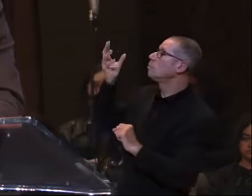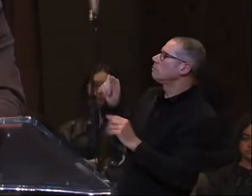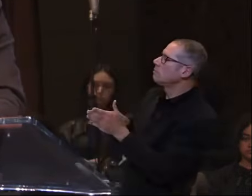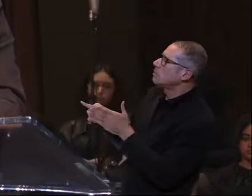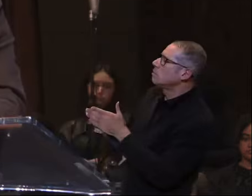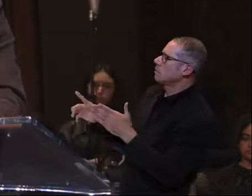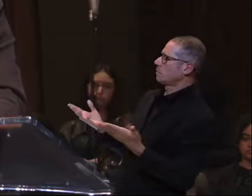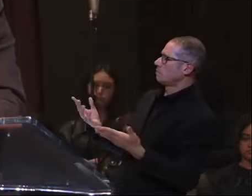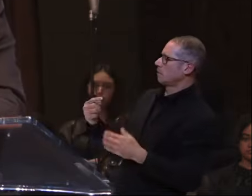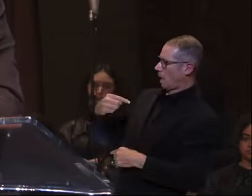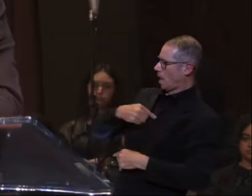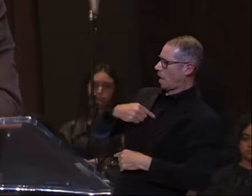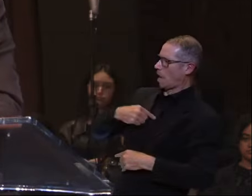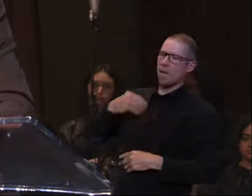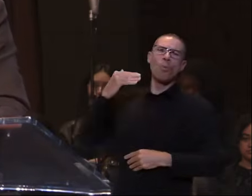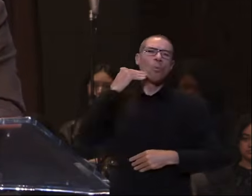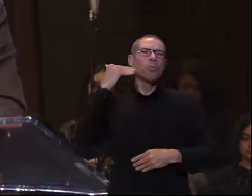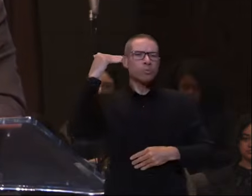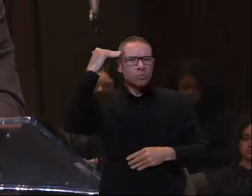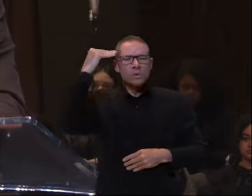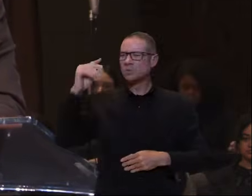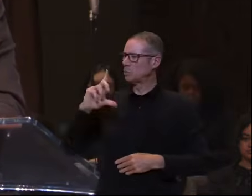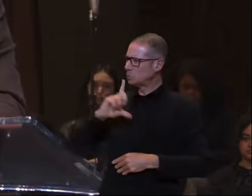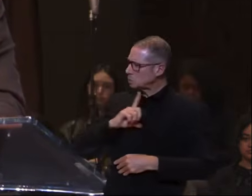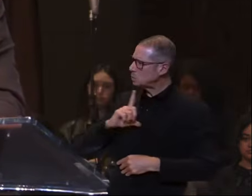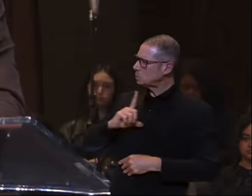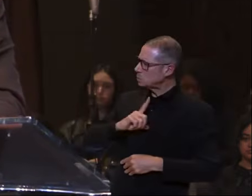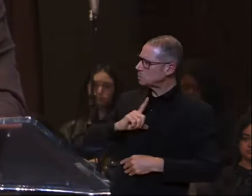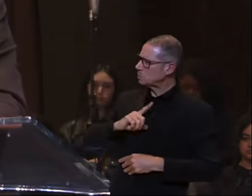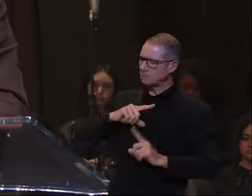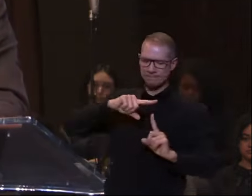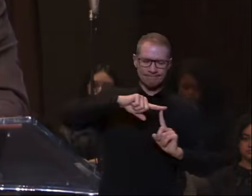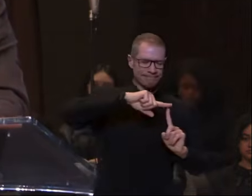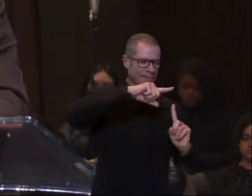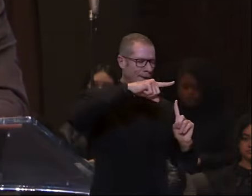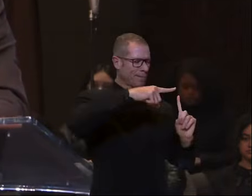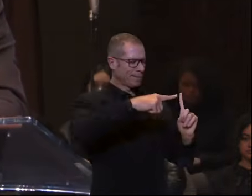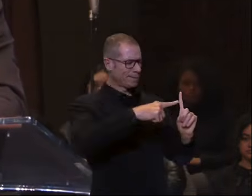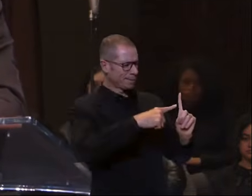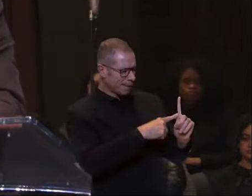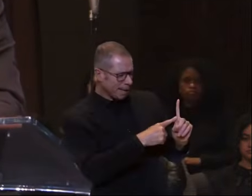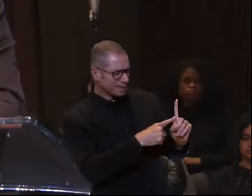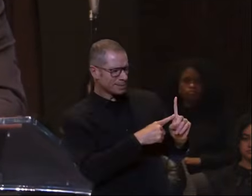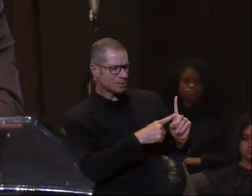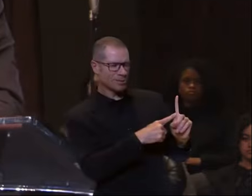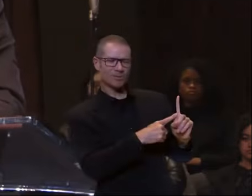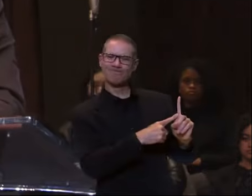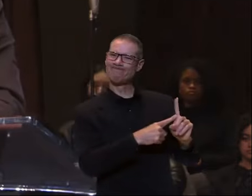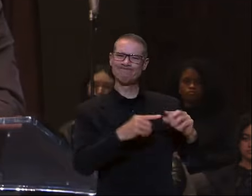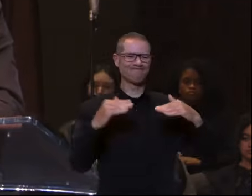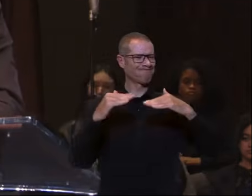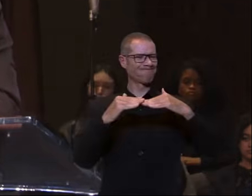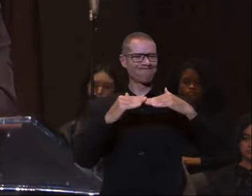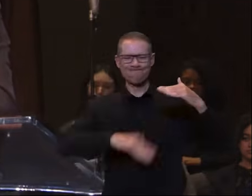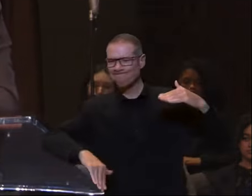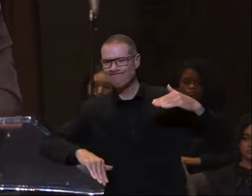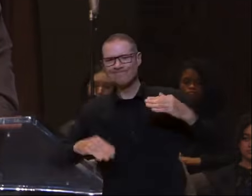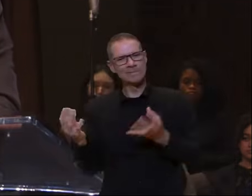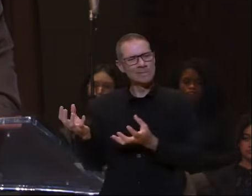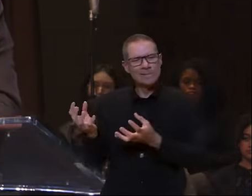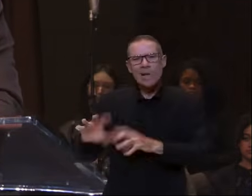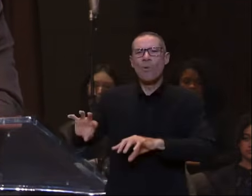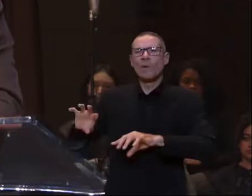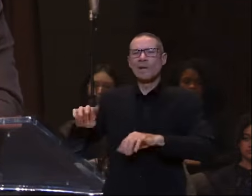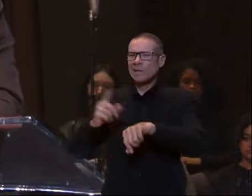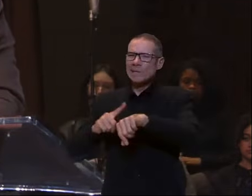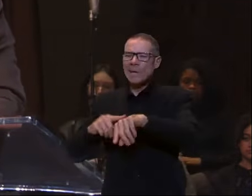falou: quando eu era adolescente, eu tive uma gravidez indesejada, não era o que eu queria para